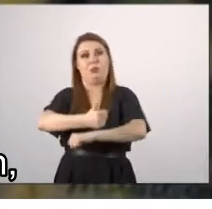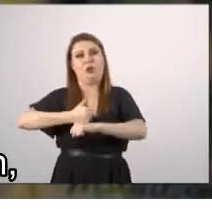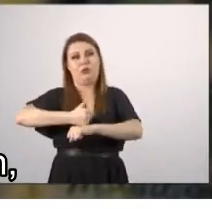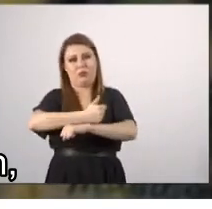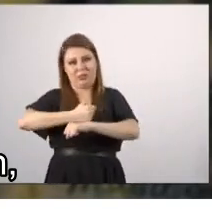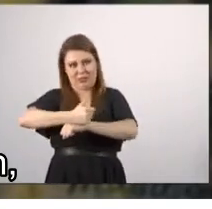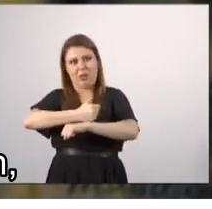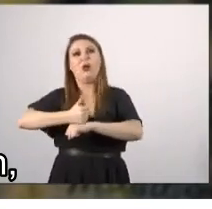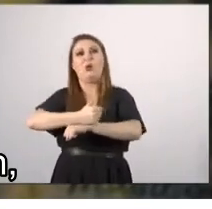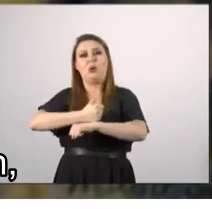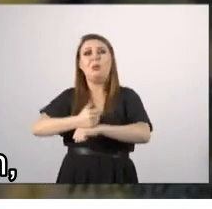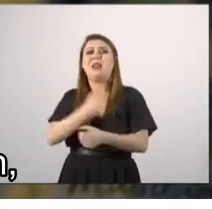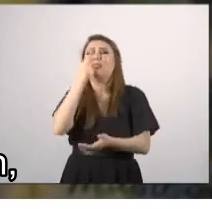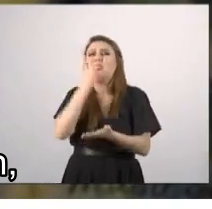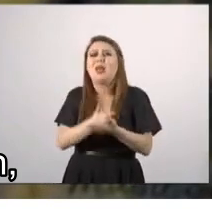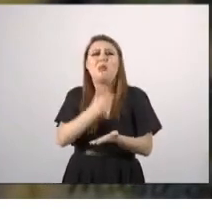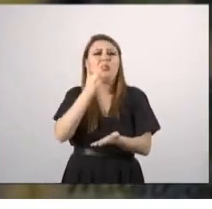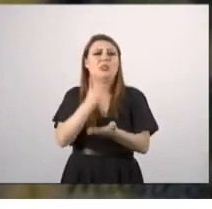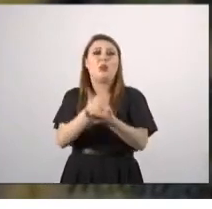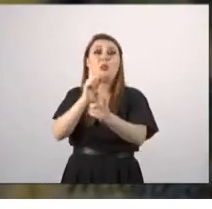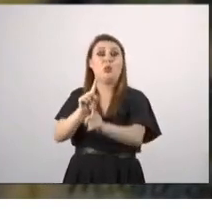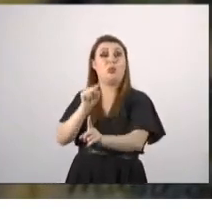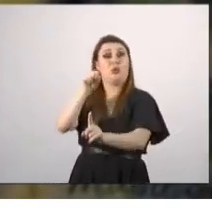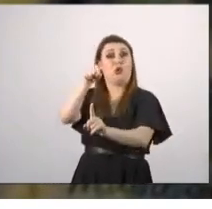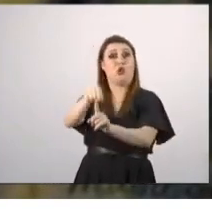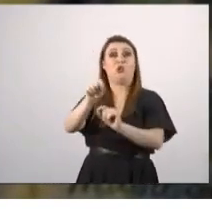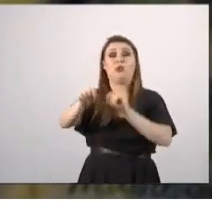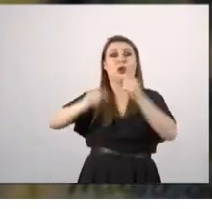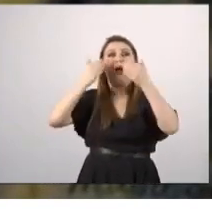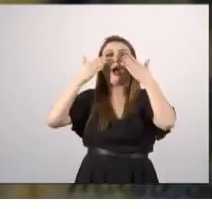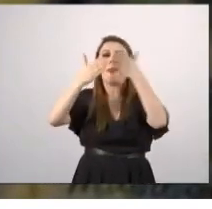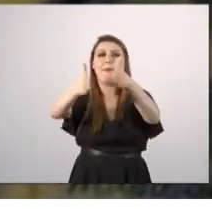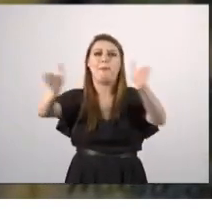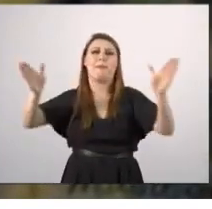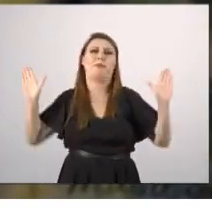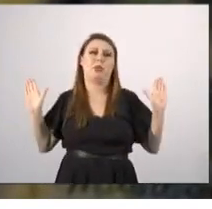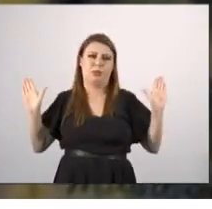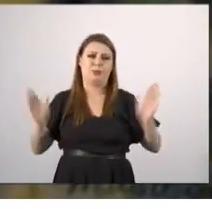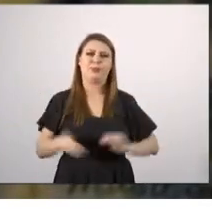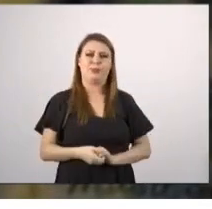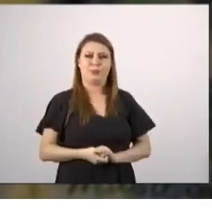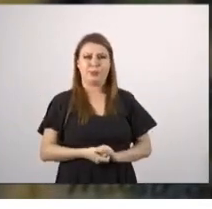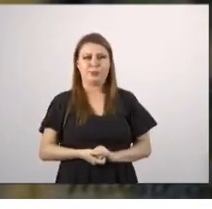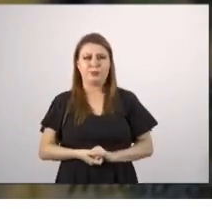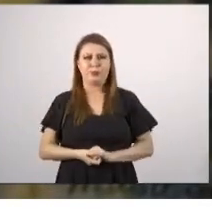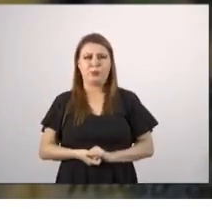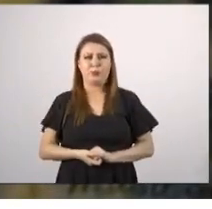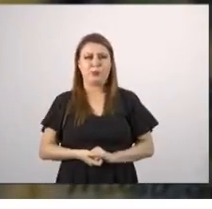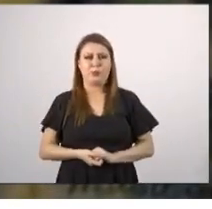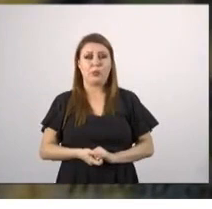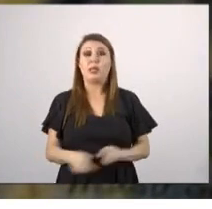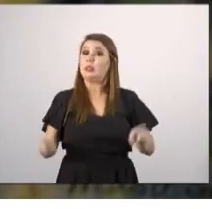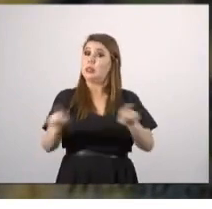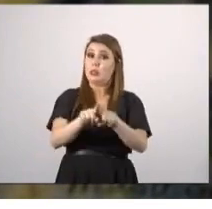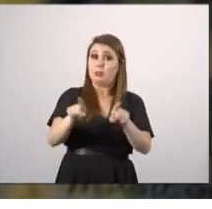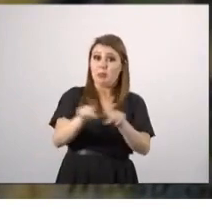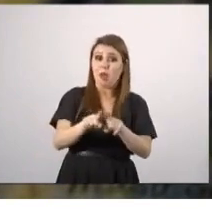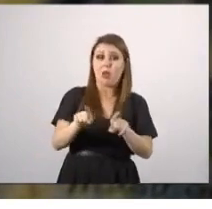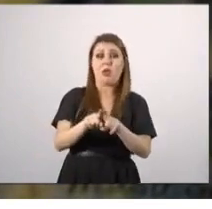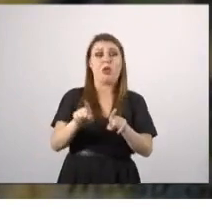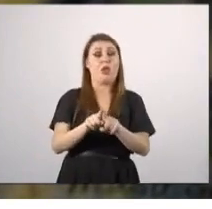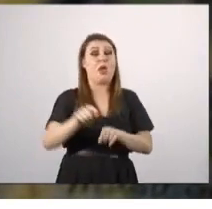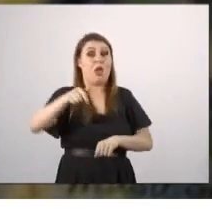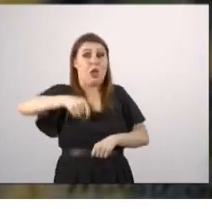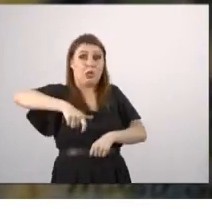porém sempre buscando uma abrangência global. Também este é